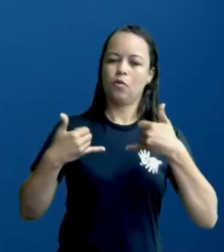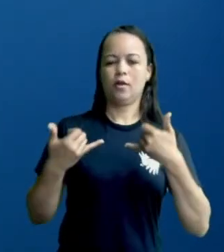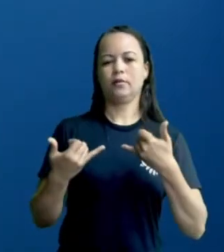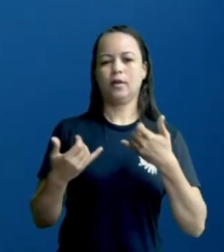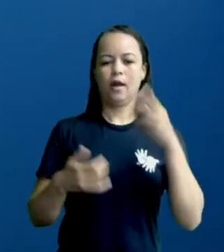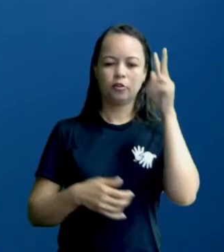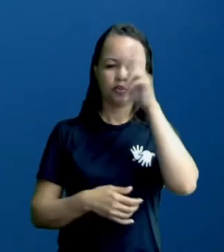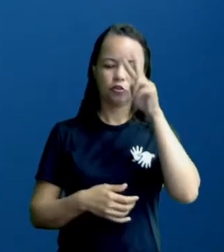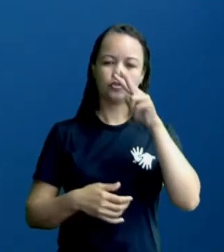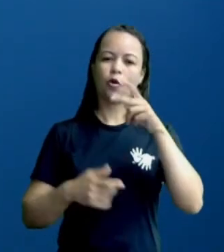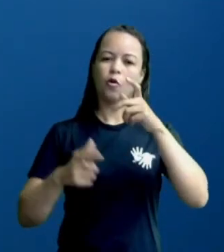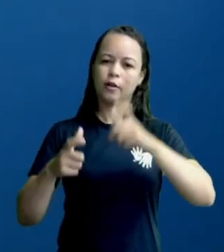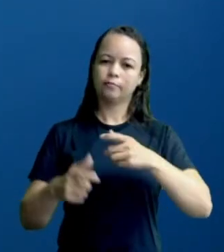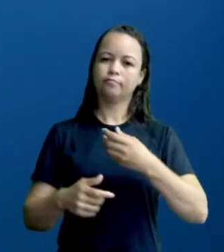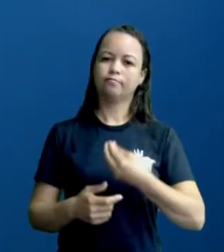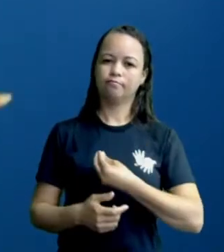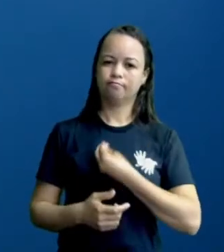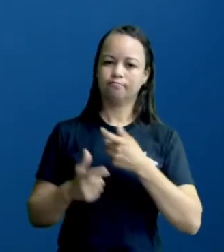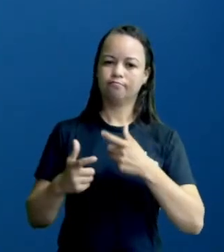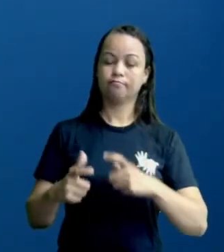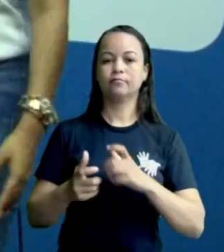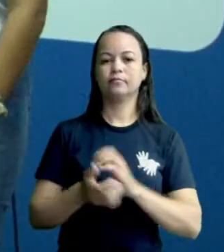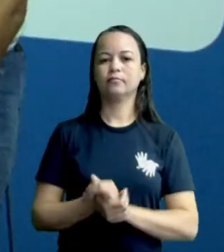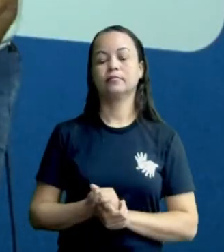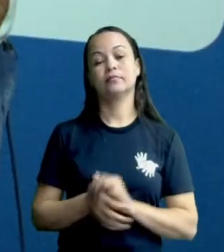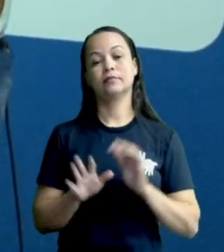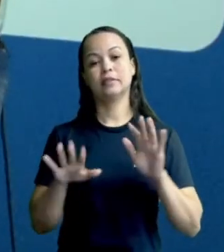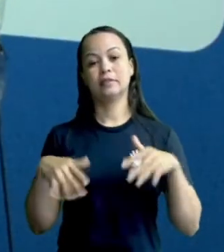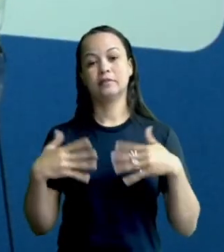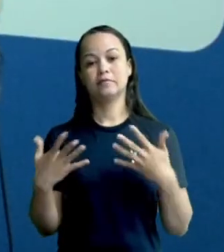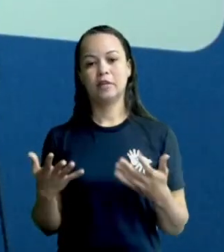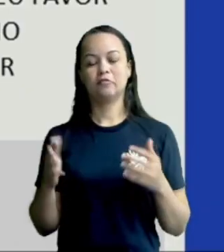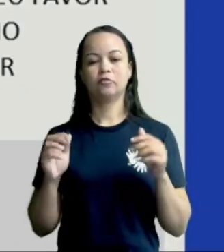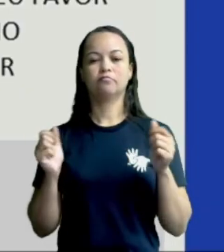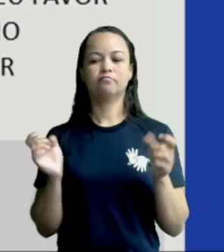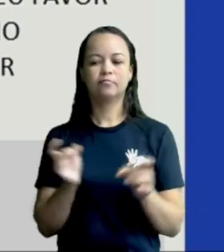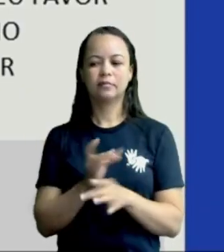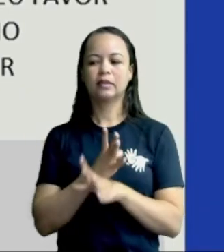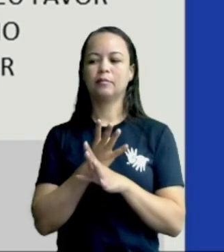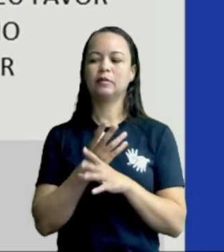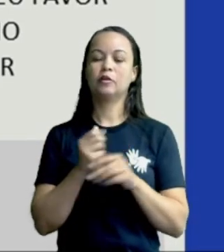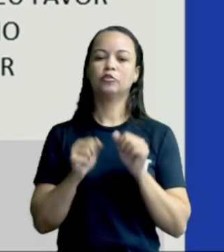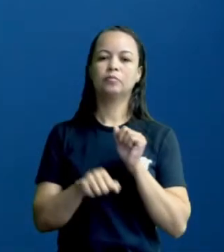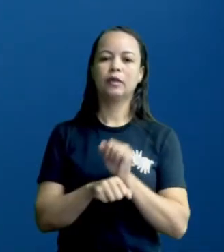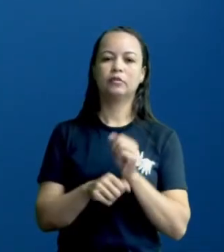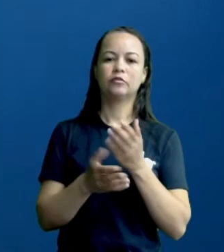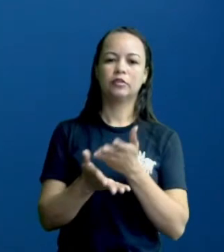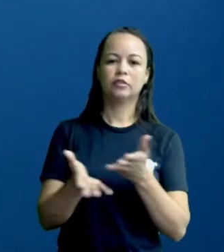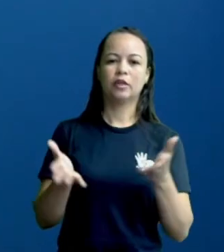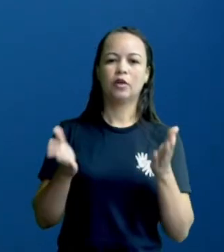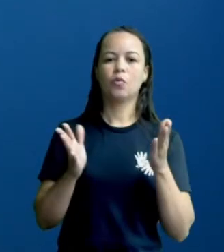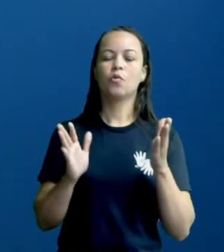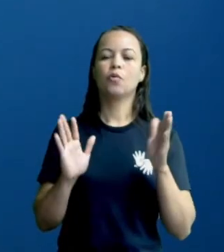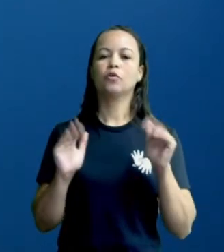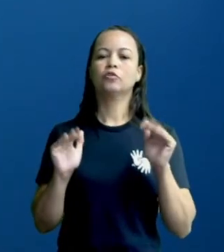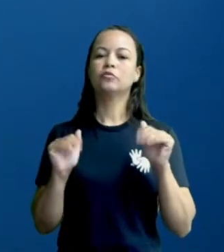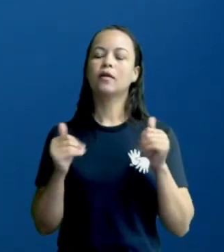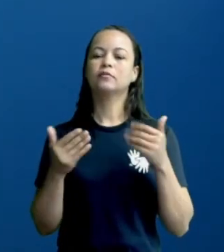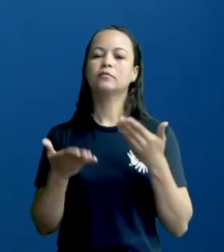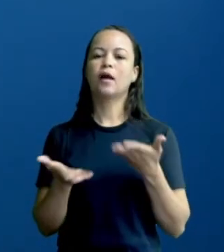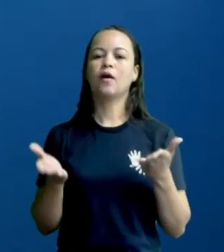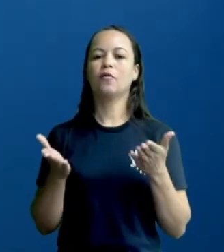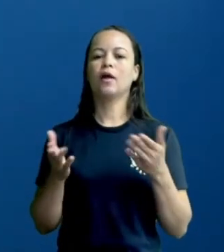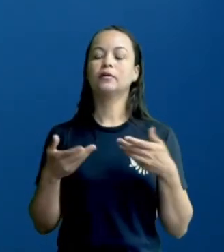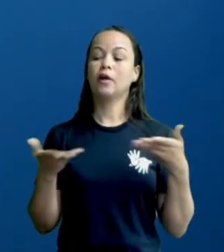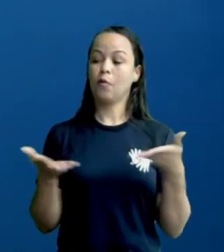local, tá bom? Então, mais uma vez, vou ficando por aqui. Espero que vocês tenham gostado da aula e para encerrar a nossa aula